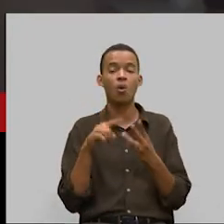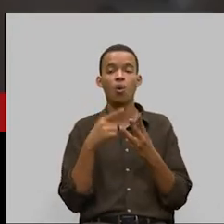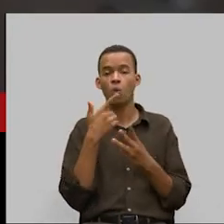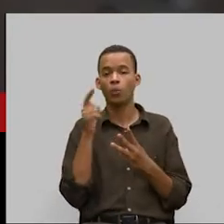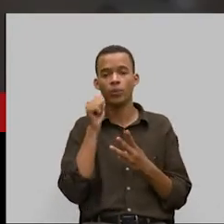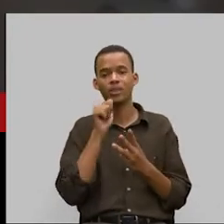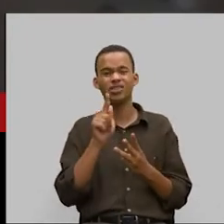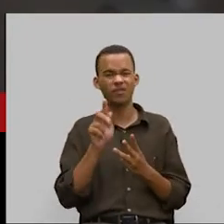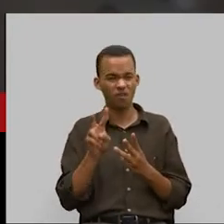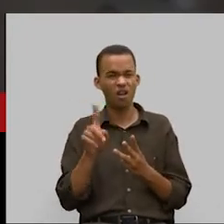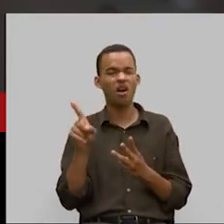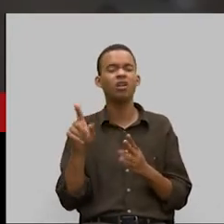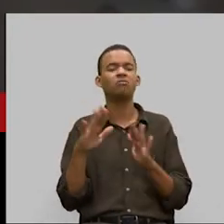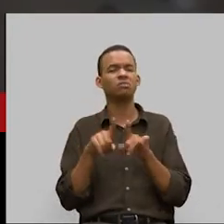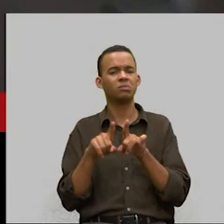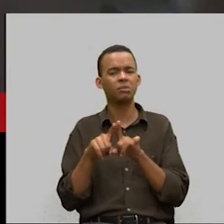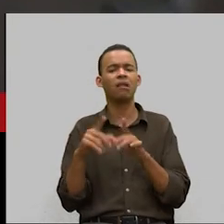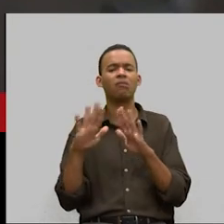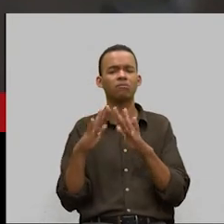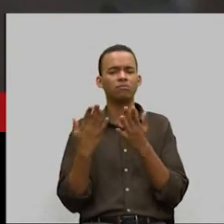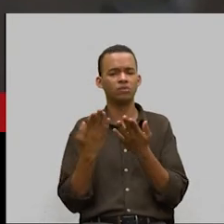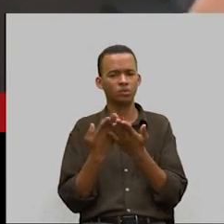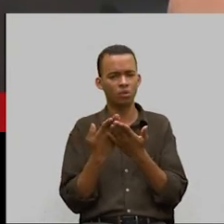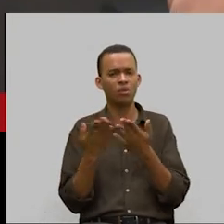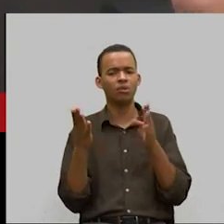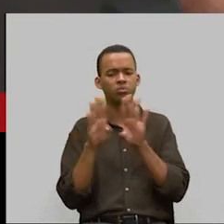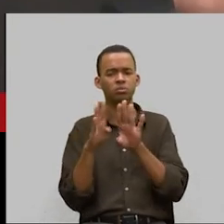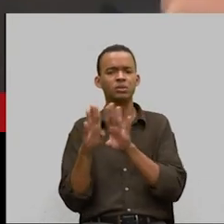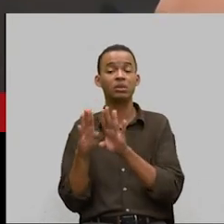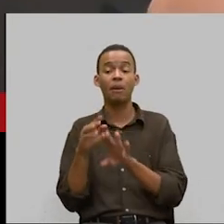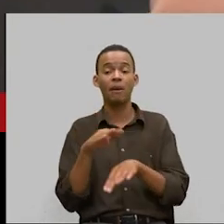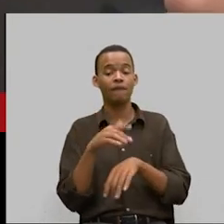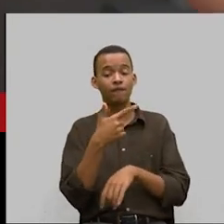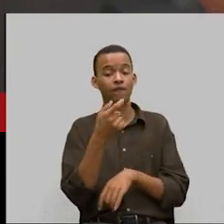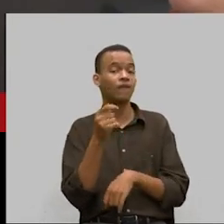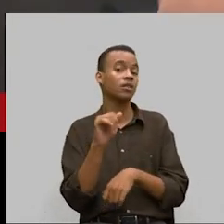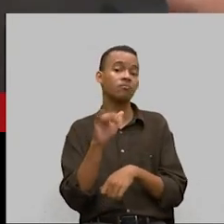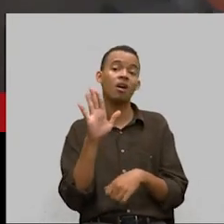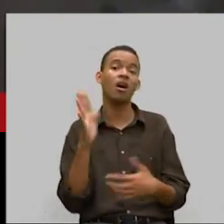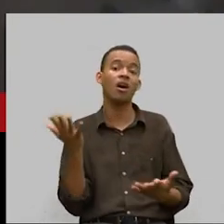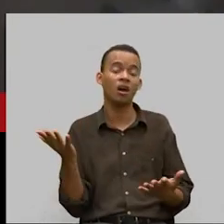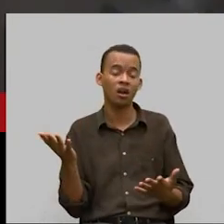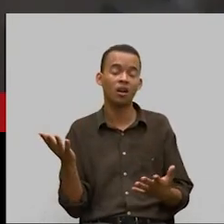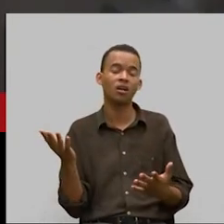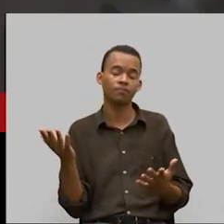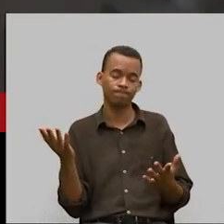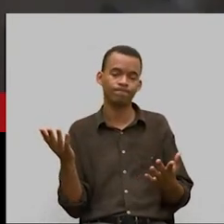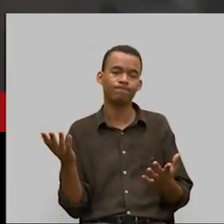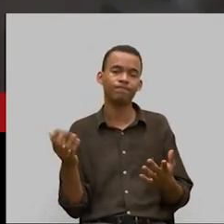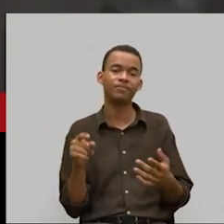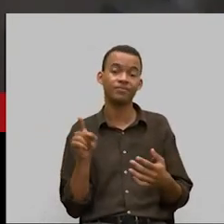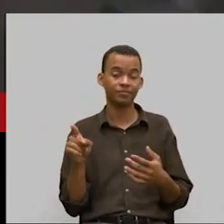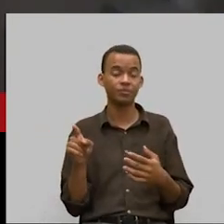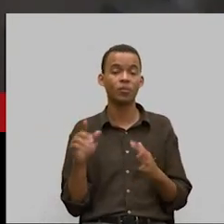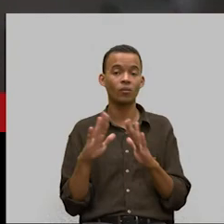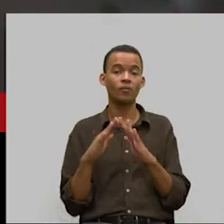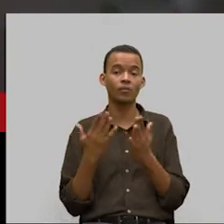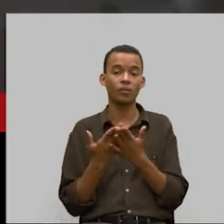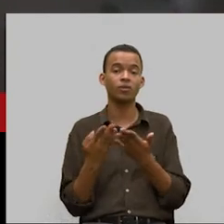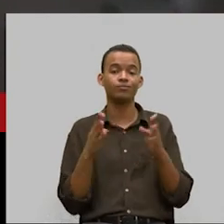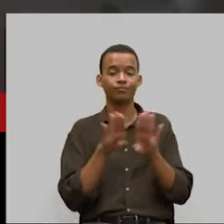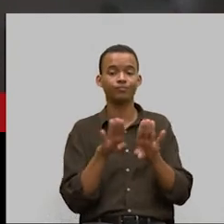na na na década passada né então Eh essa a escola não